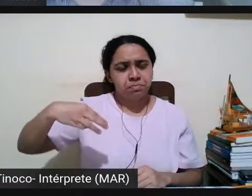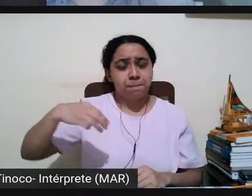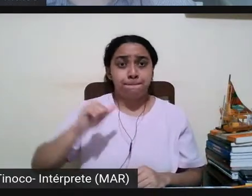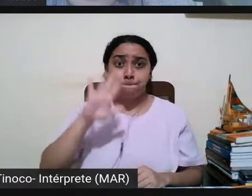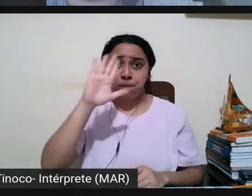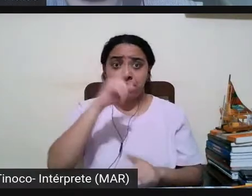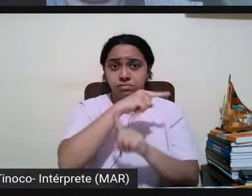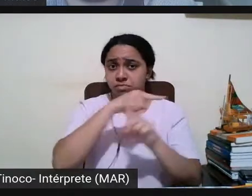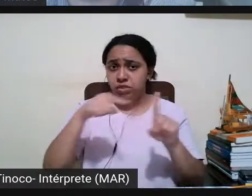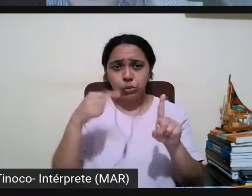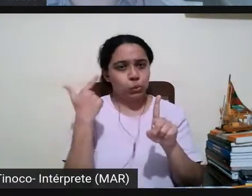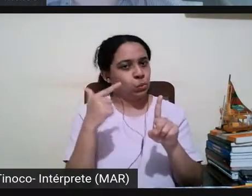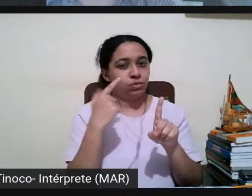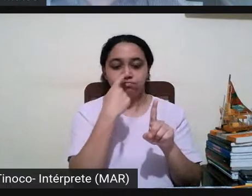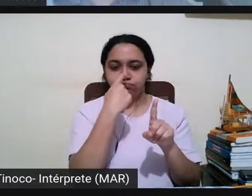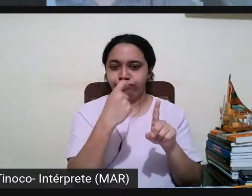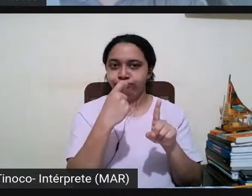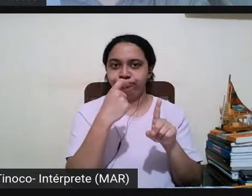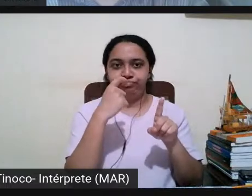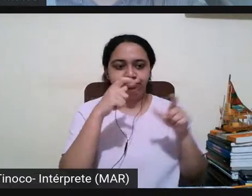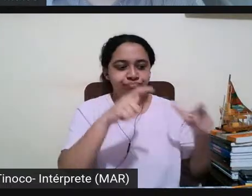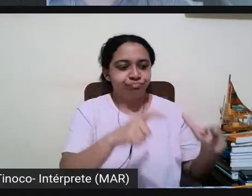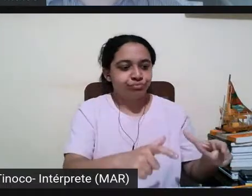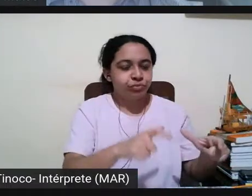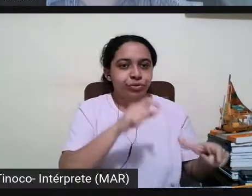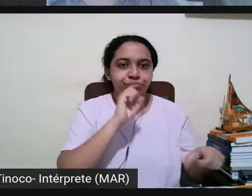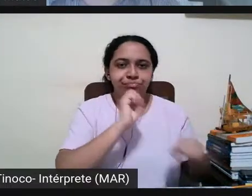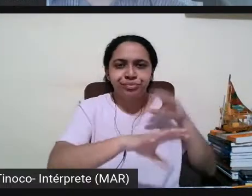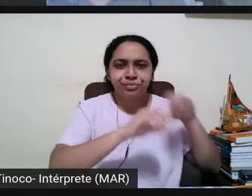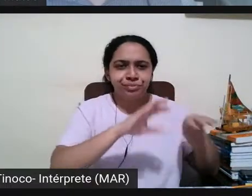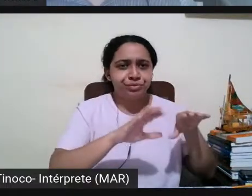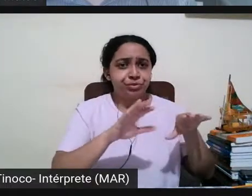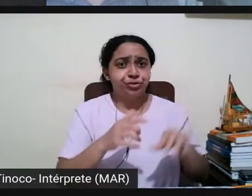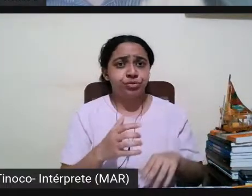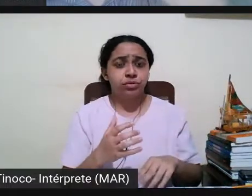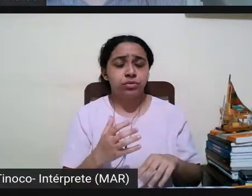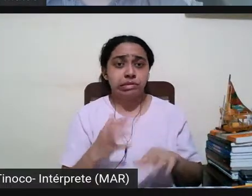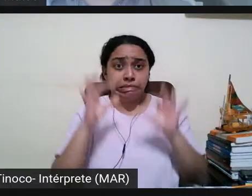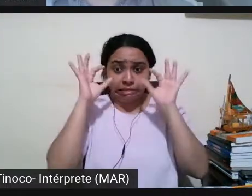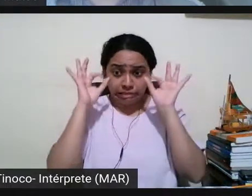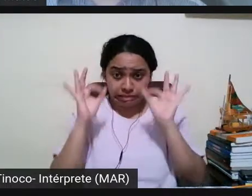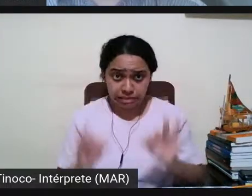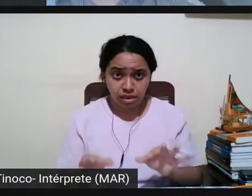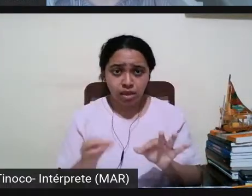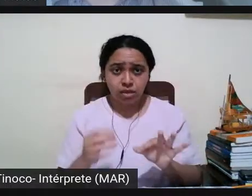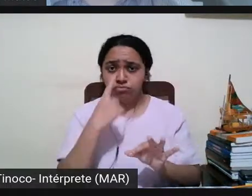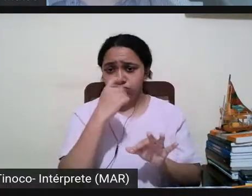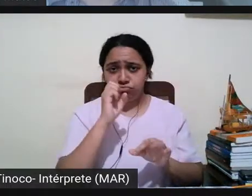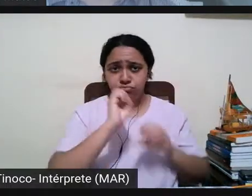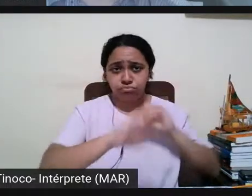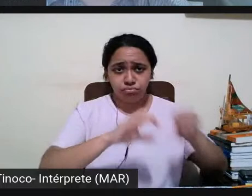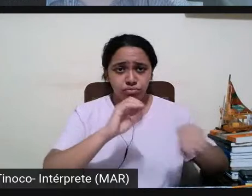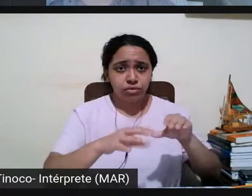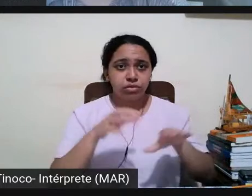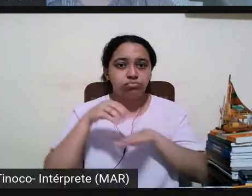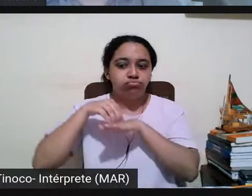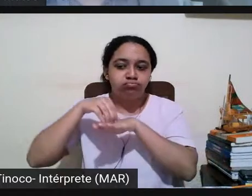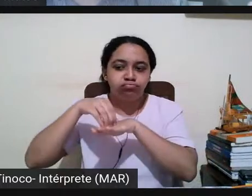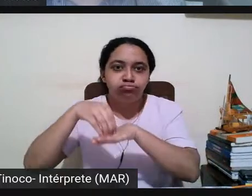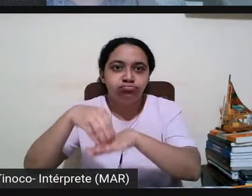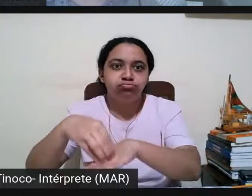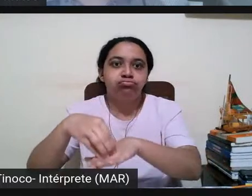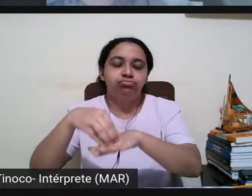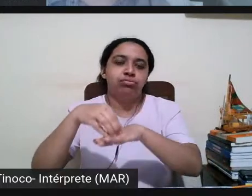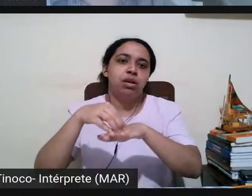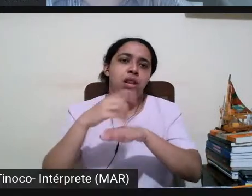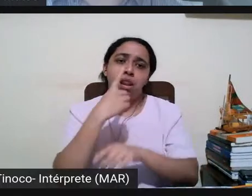não têm aterros sanitários ou não tem nenhuma outra forma mais adequada de destinação e disposição adequada dos resíduos